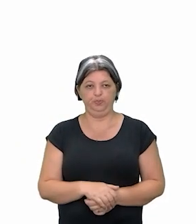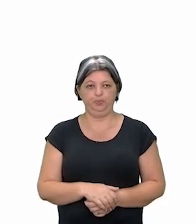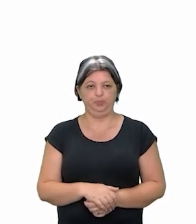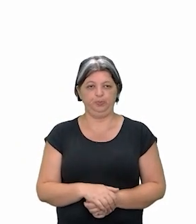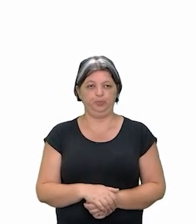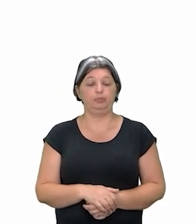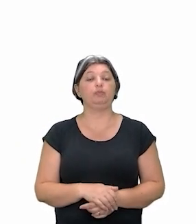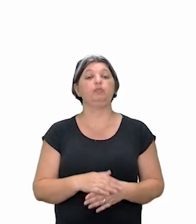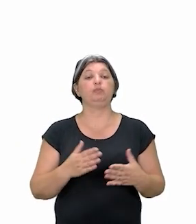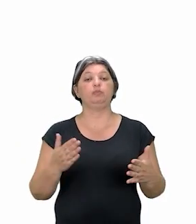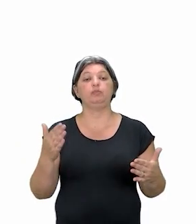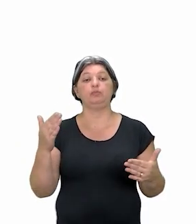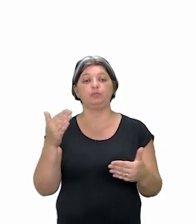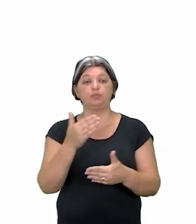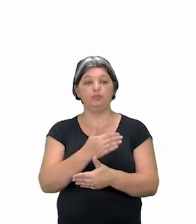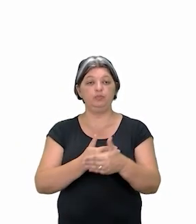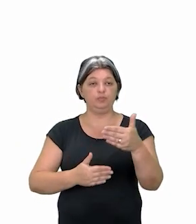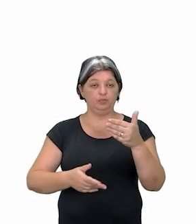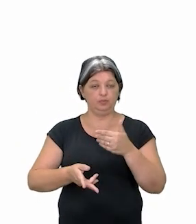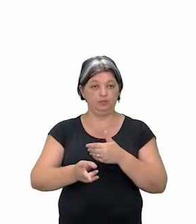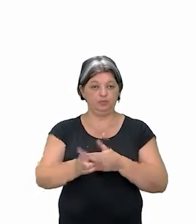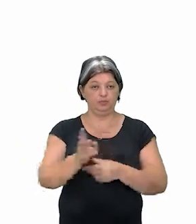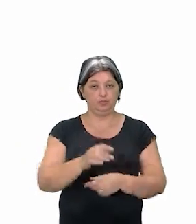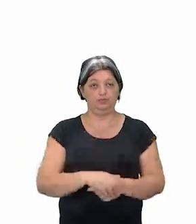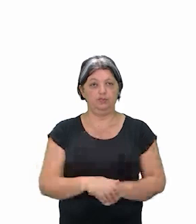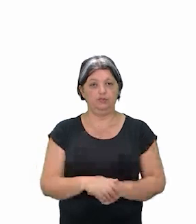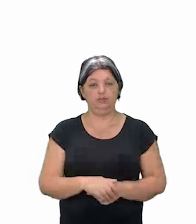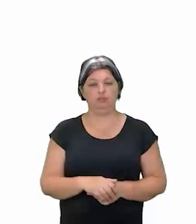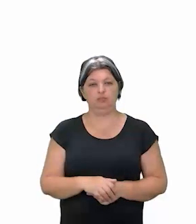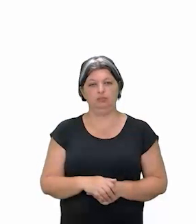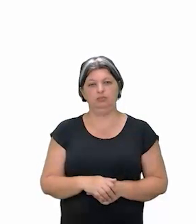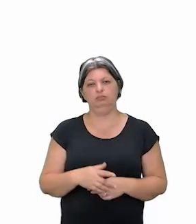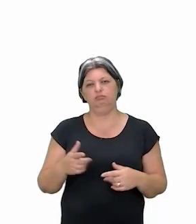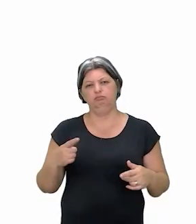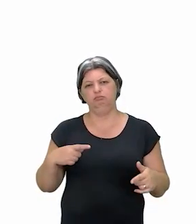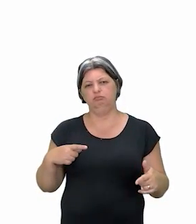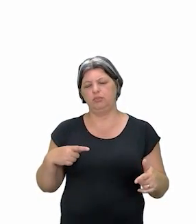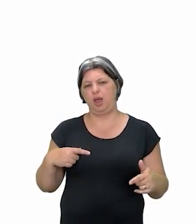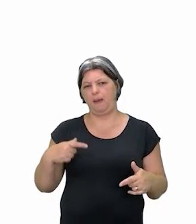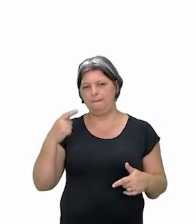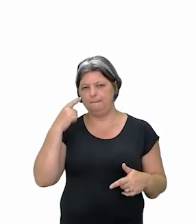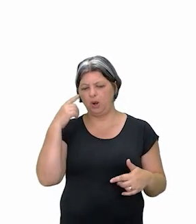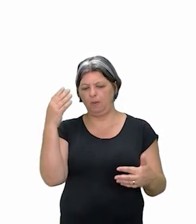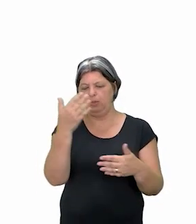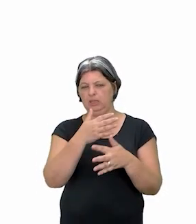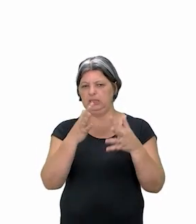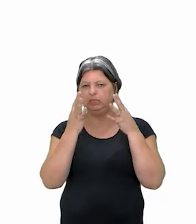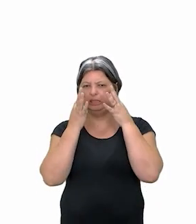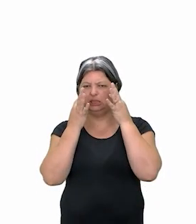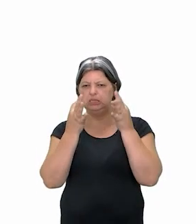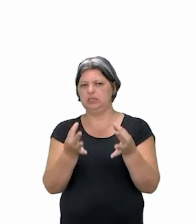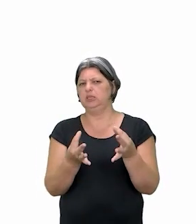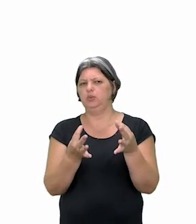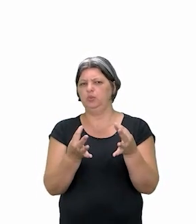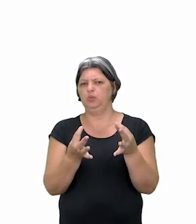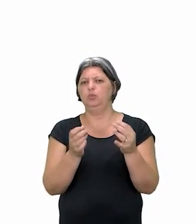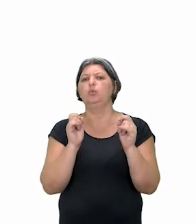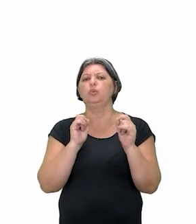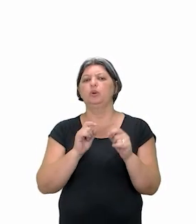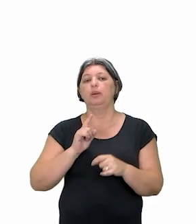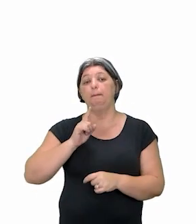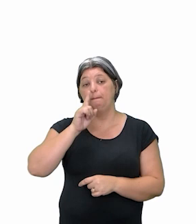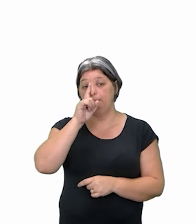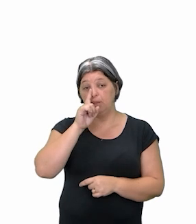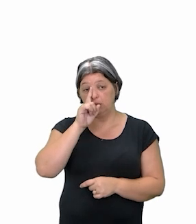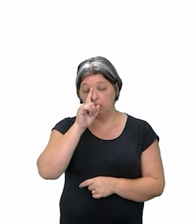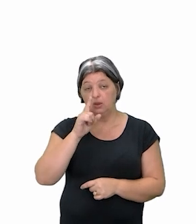Seguindo para o próximo slide, a gente tem aqui um slide de atenção. Vamos prestar atenção nisso. Quais são os perigos